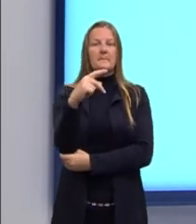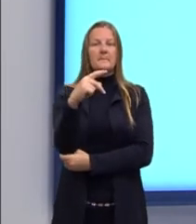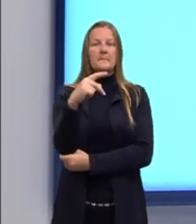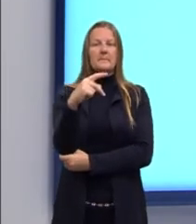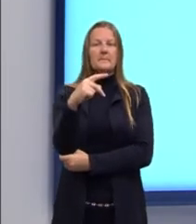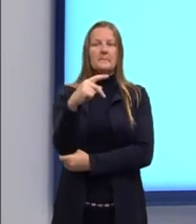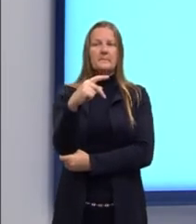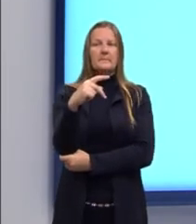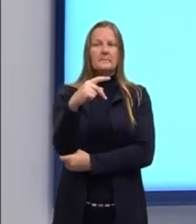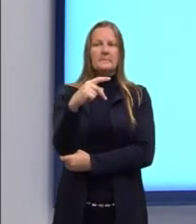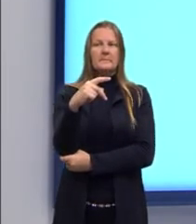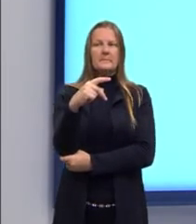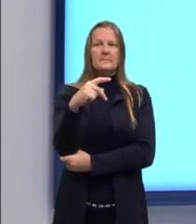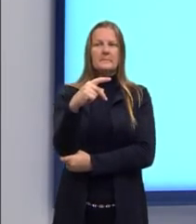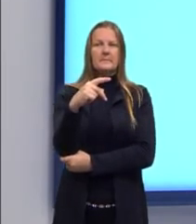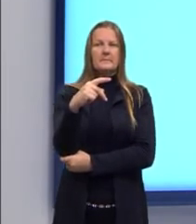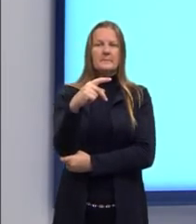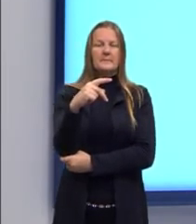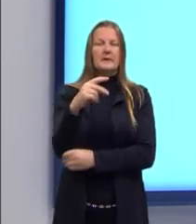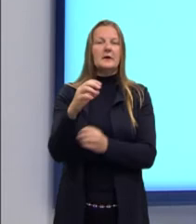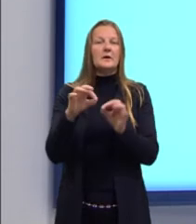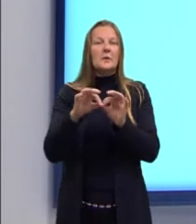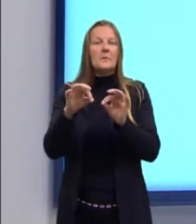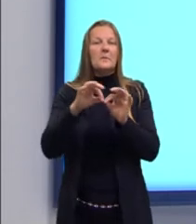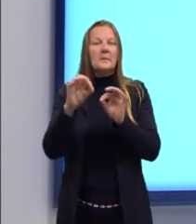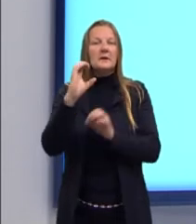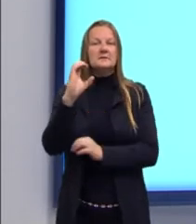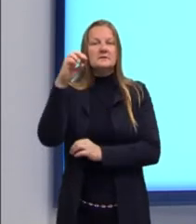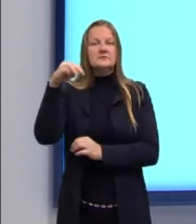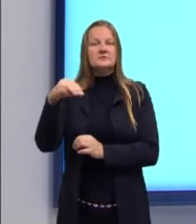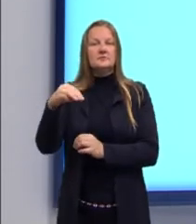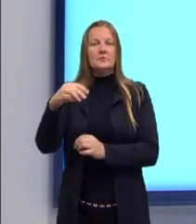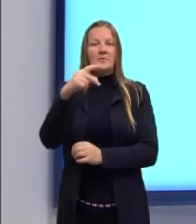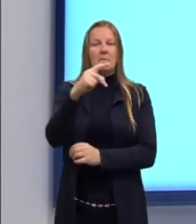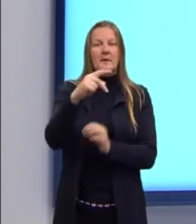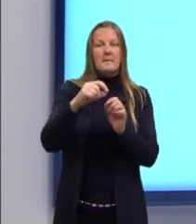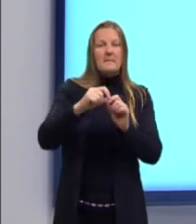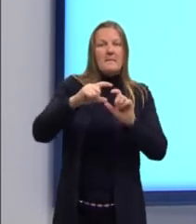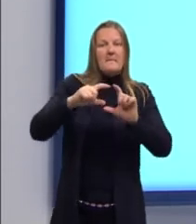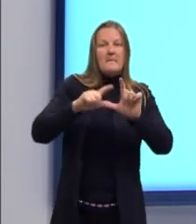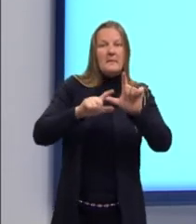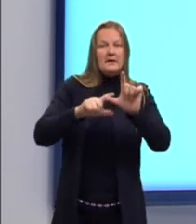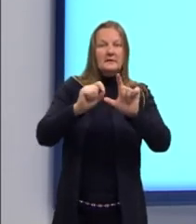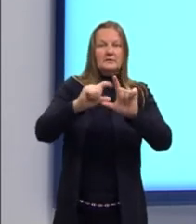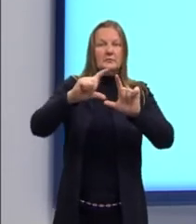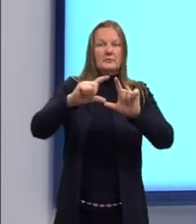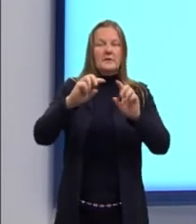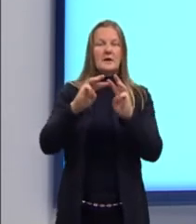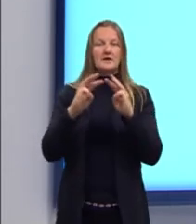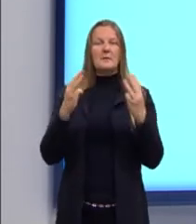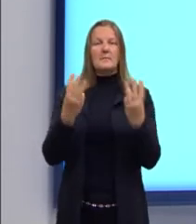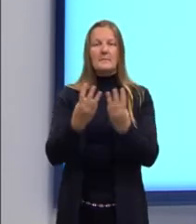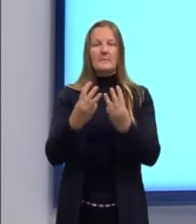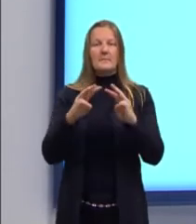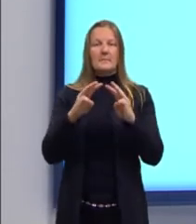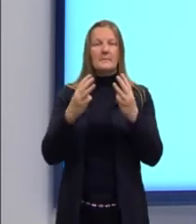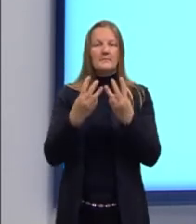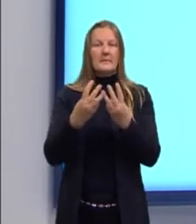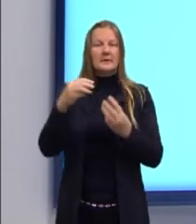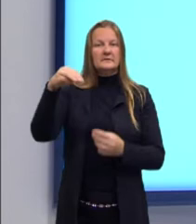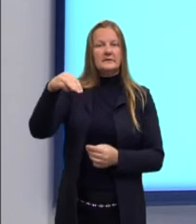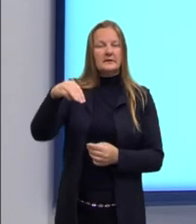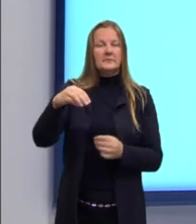buscamos ela é dada em centímetros ela representada por P maiúsculo a massa que é o m o tempo